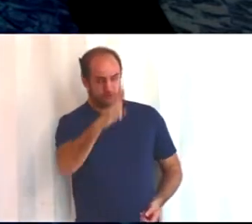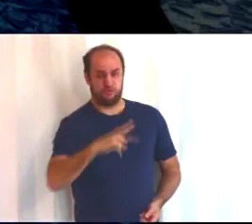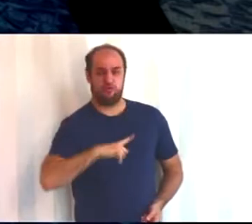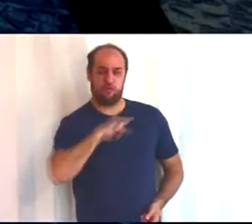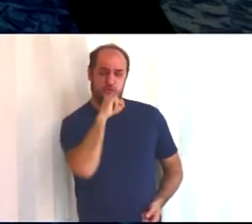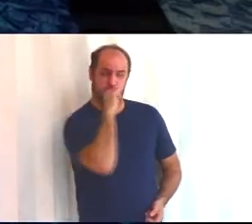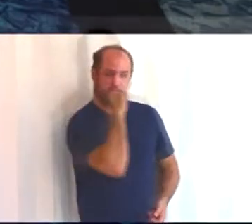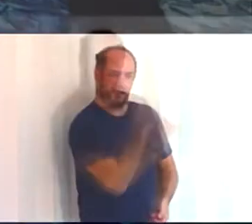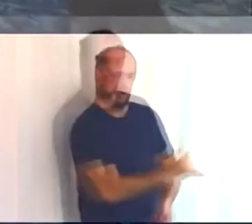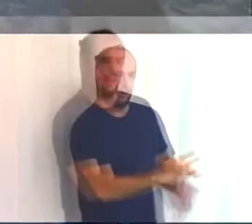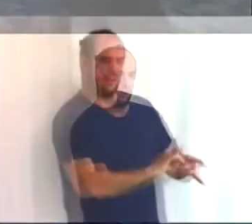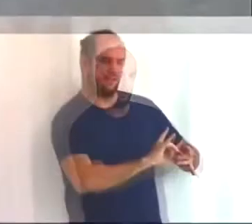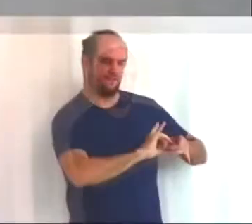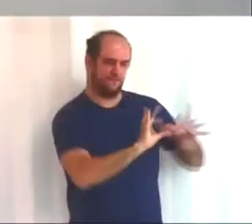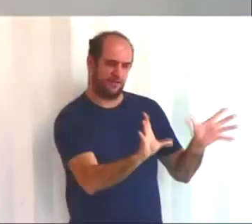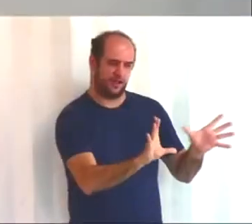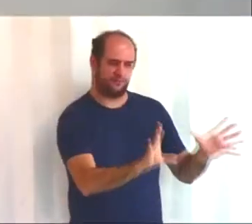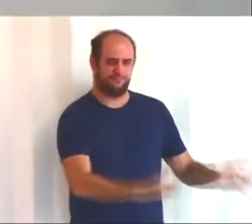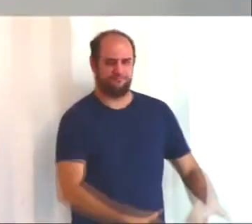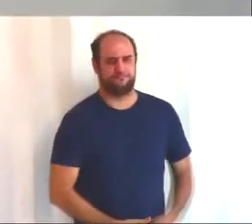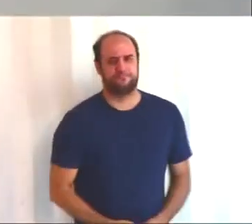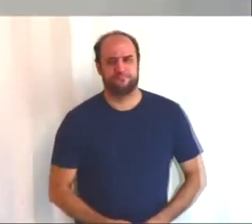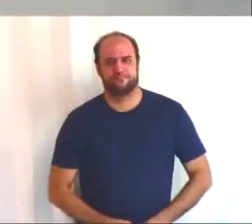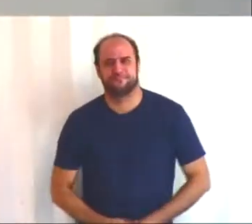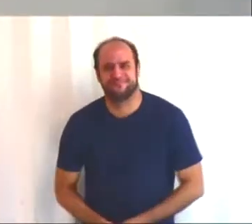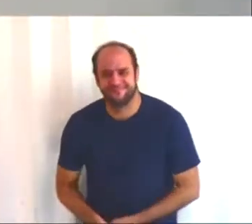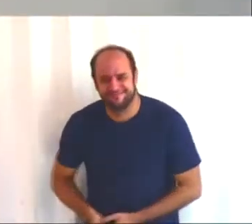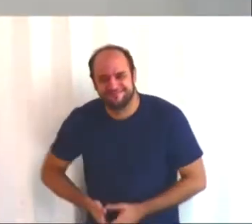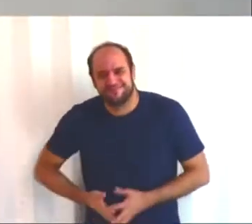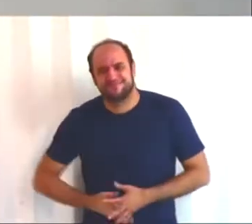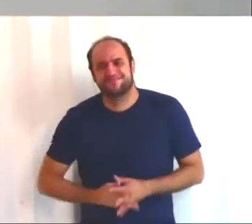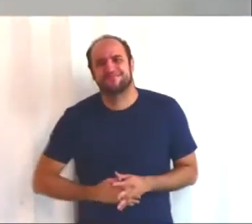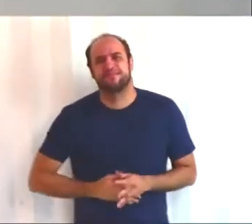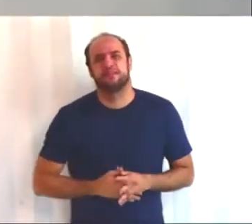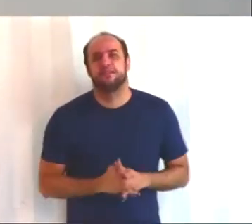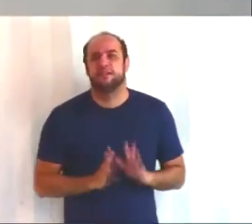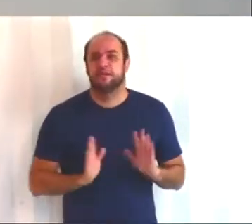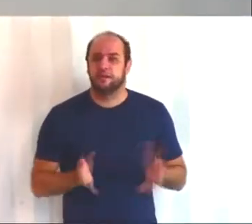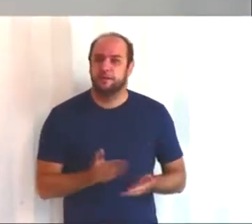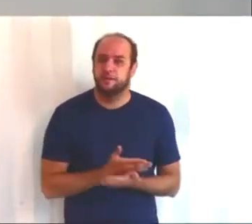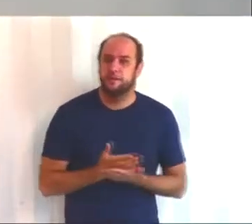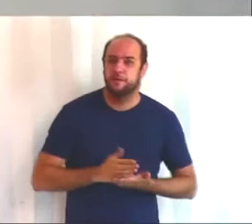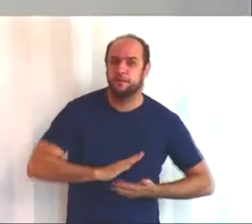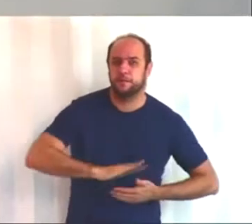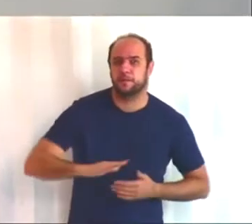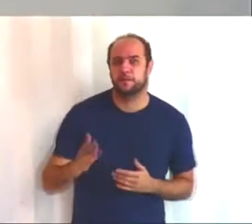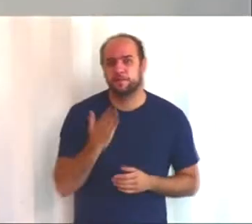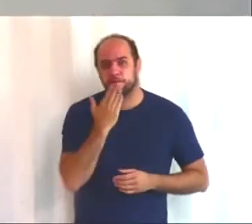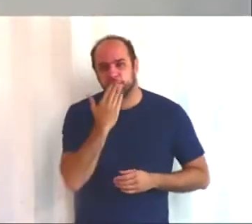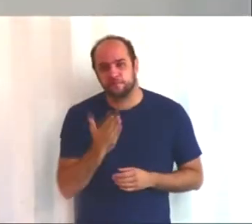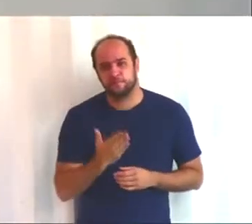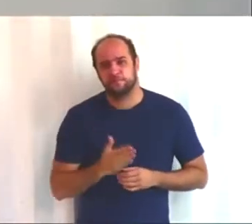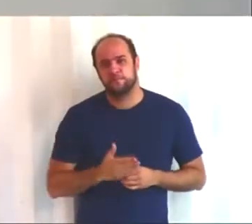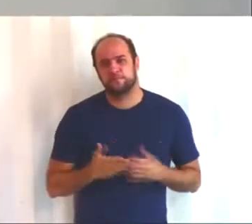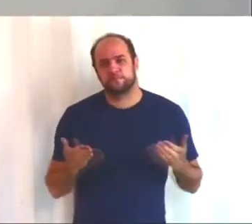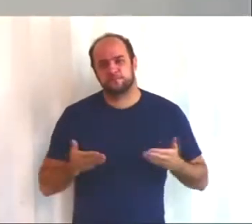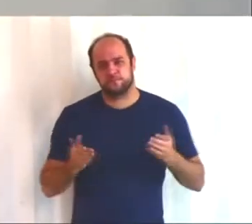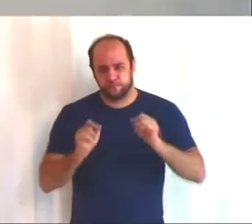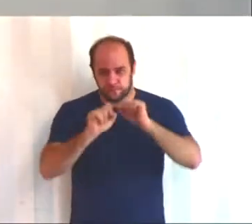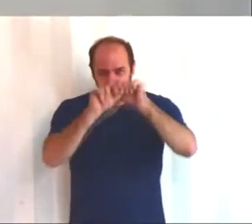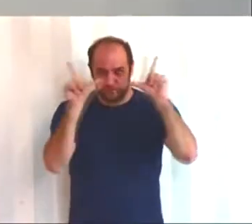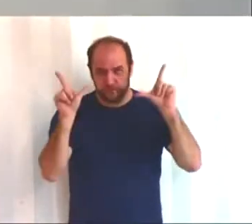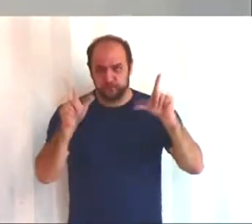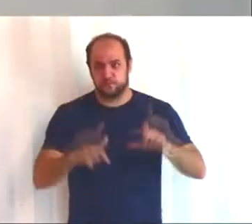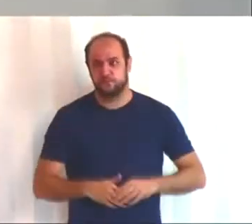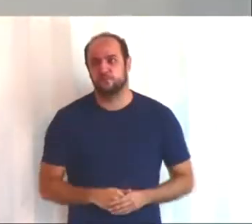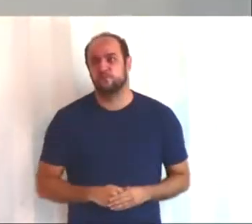te livrar. Começando sempre com as crianças, pedido do pastor nessa manhã, a ilustração que